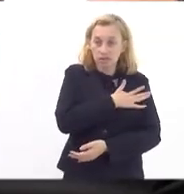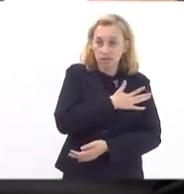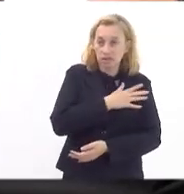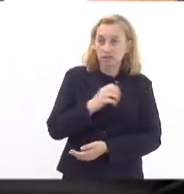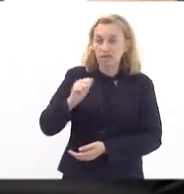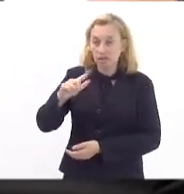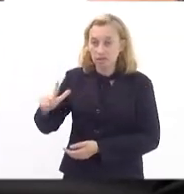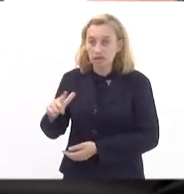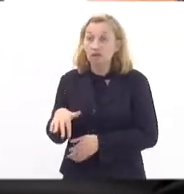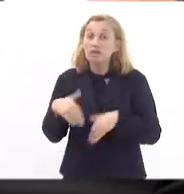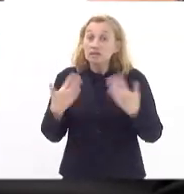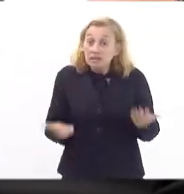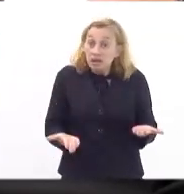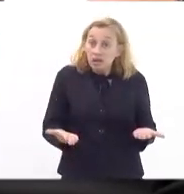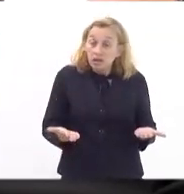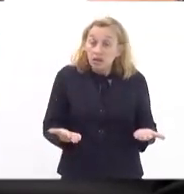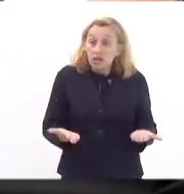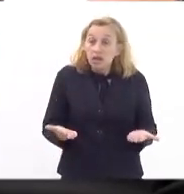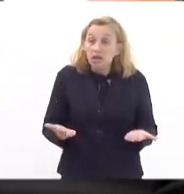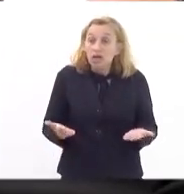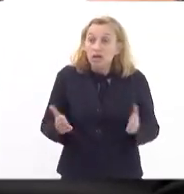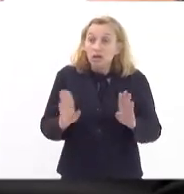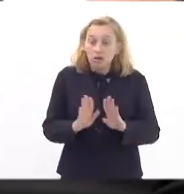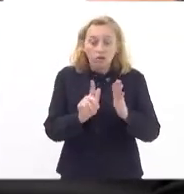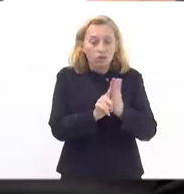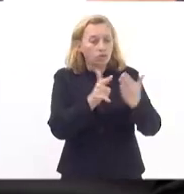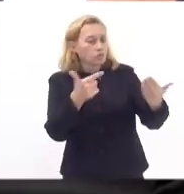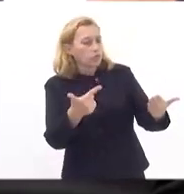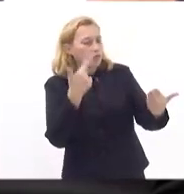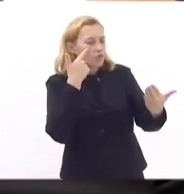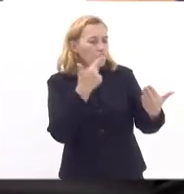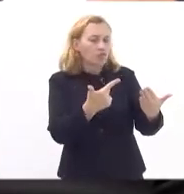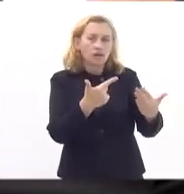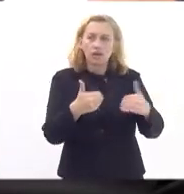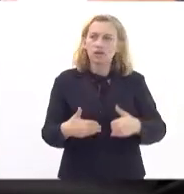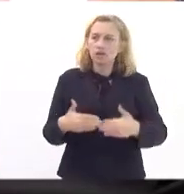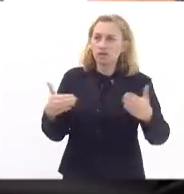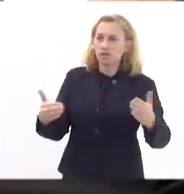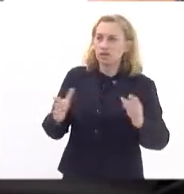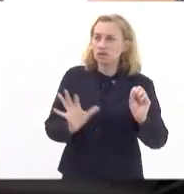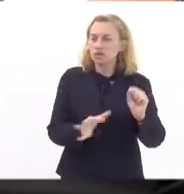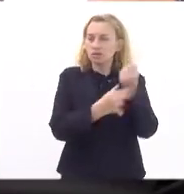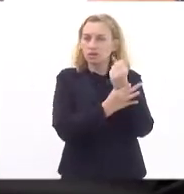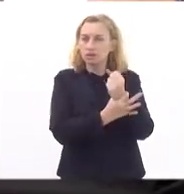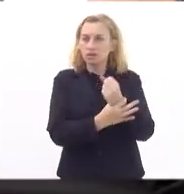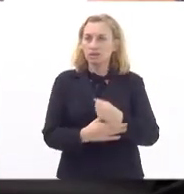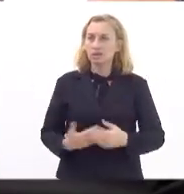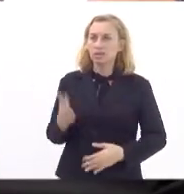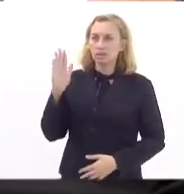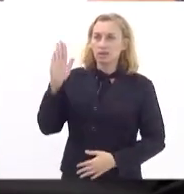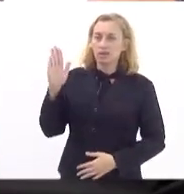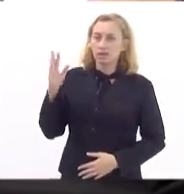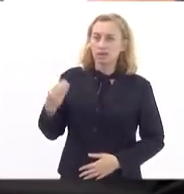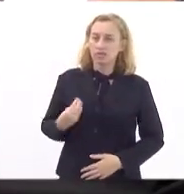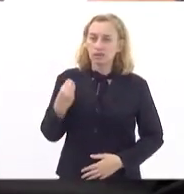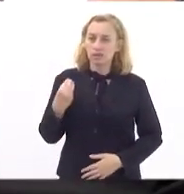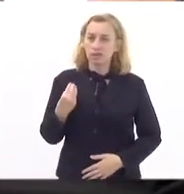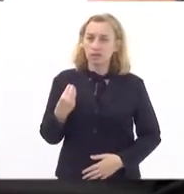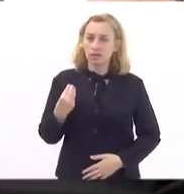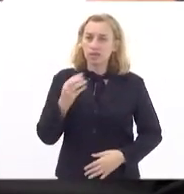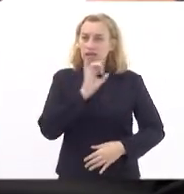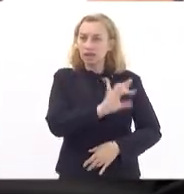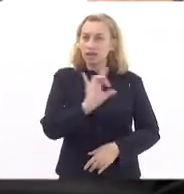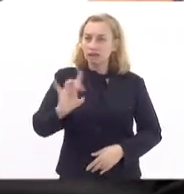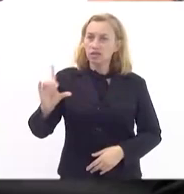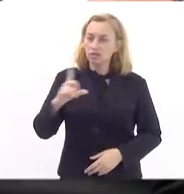polícia civil então eu eu abro o jornal e vejo inauguração de segurança presente palmas para segurança presente cada um